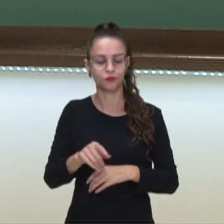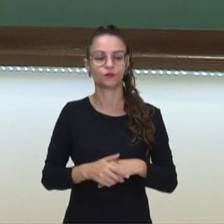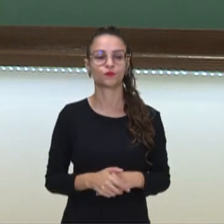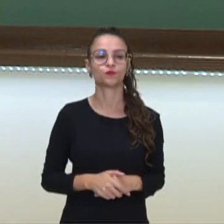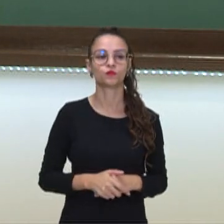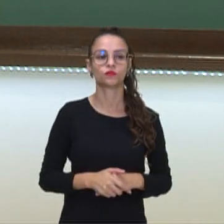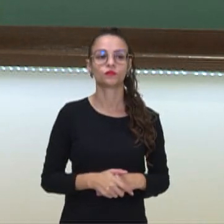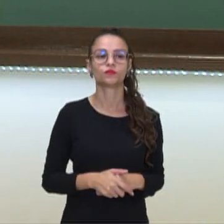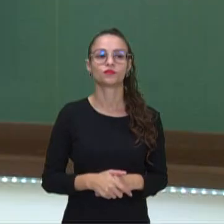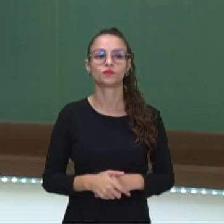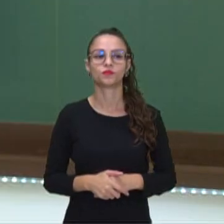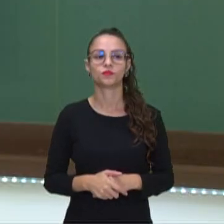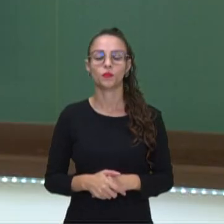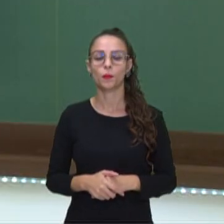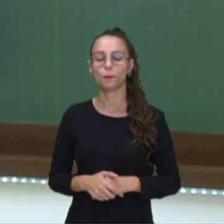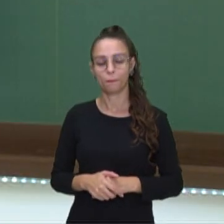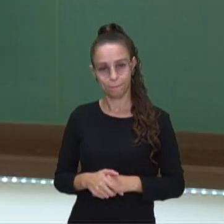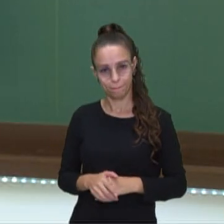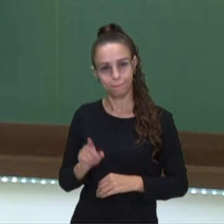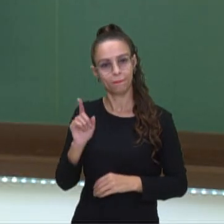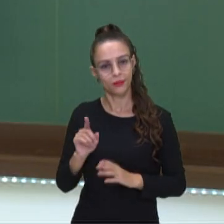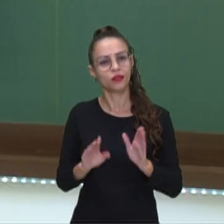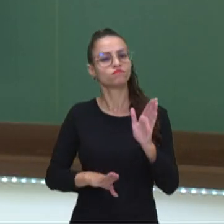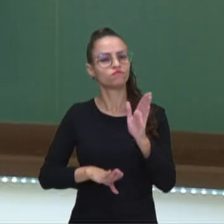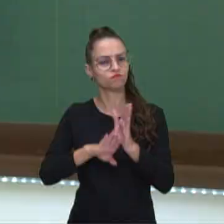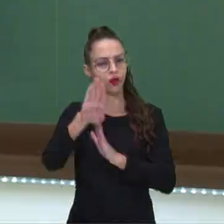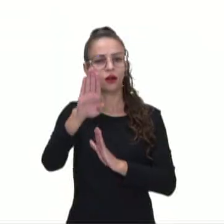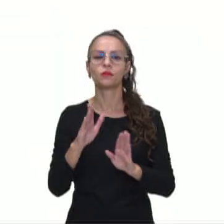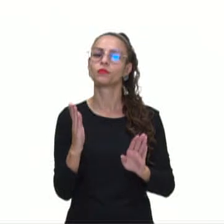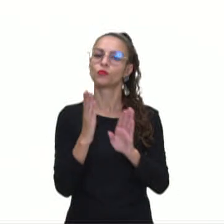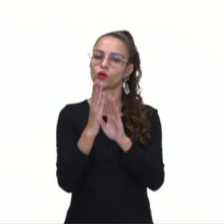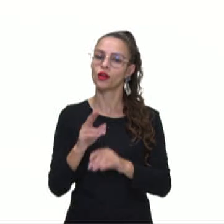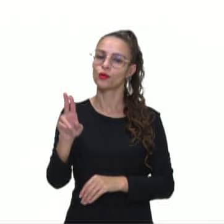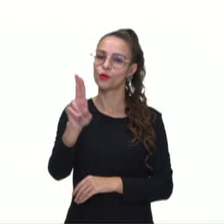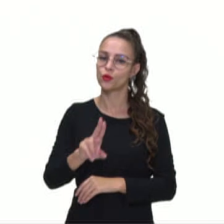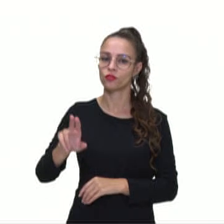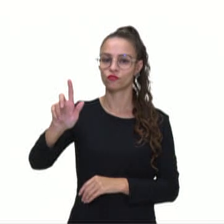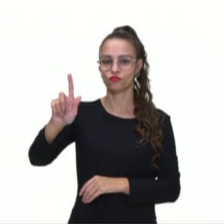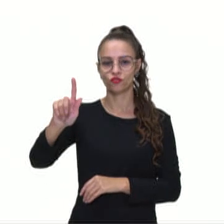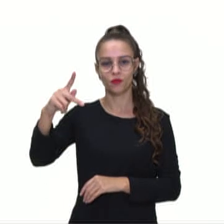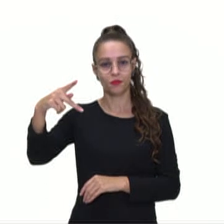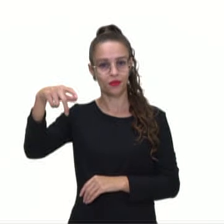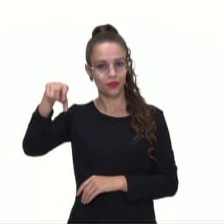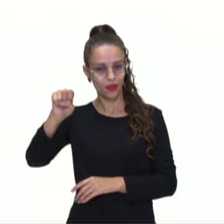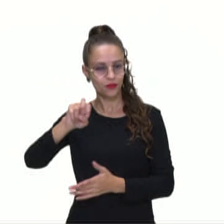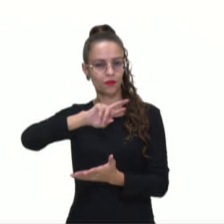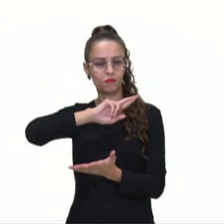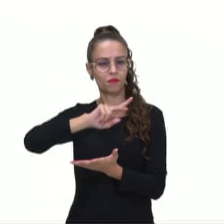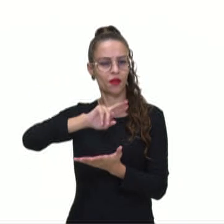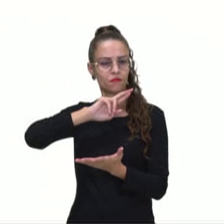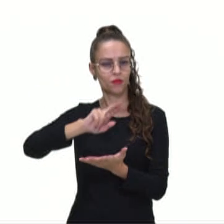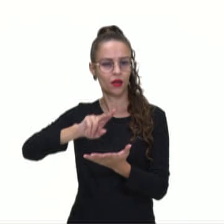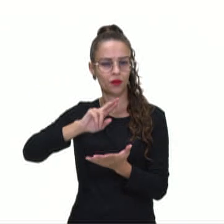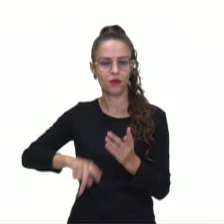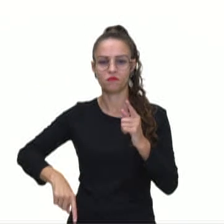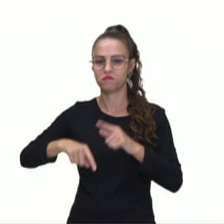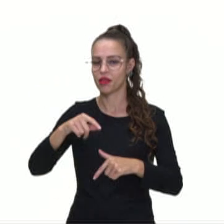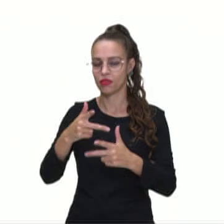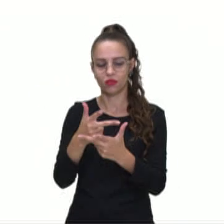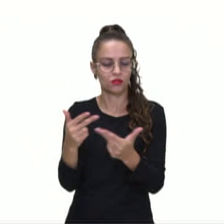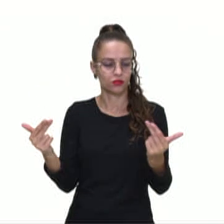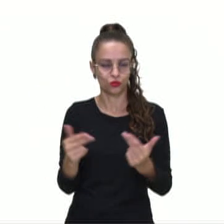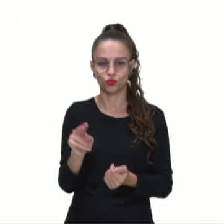tá? Esse avanço foi alcançado com o uso de GPS, giroscópios e acelerômetros